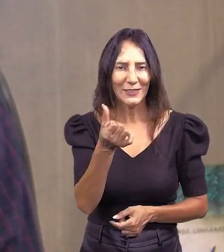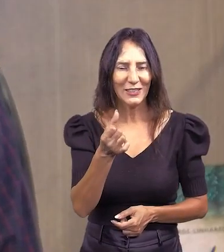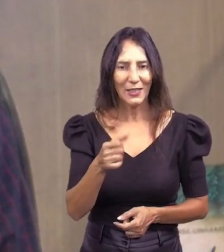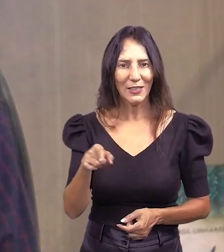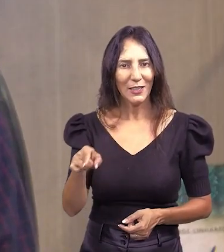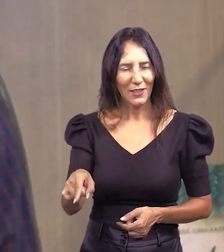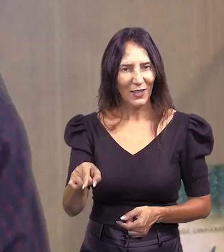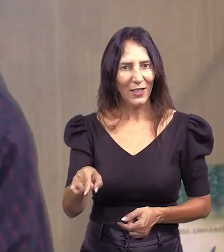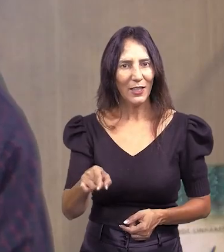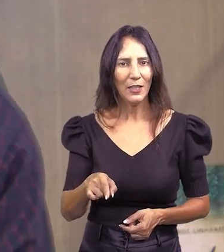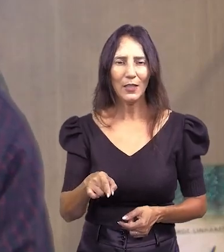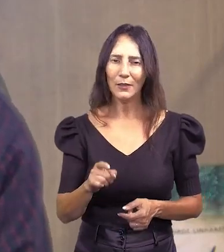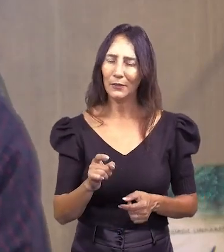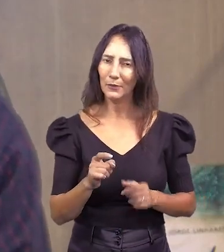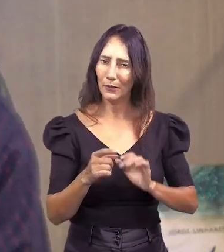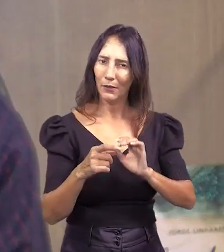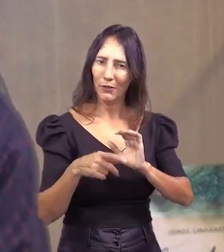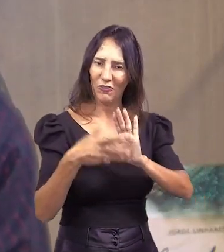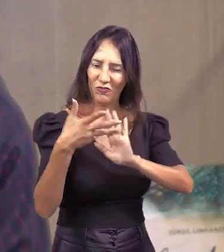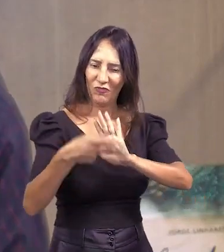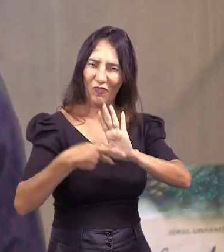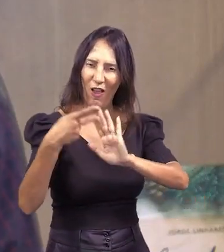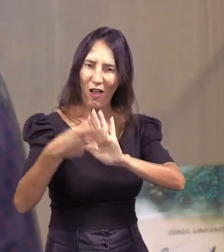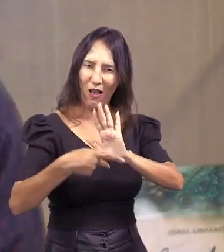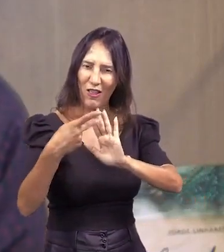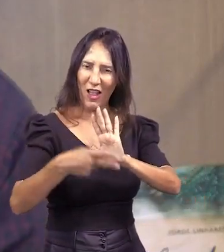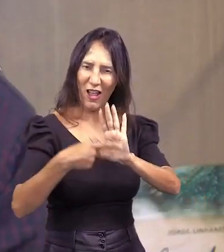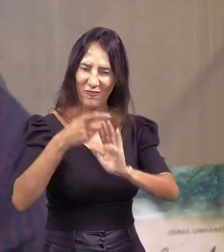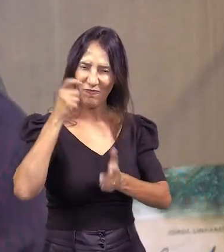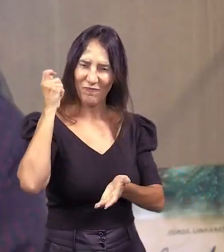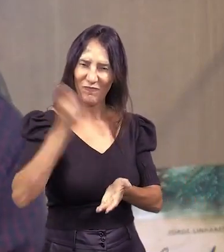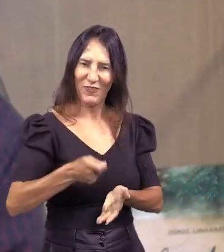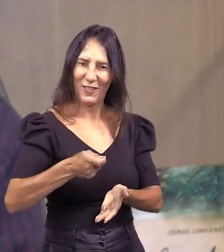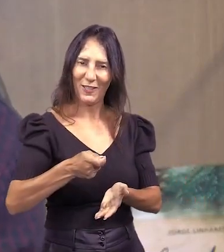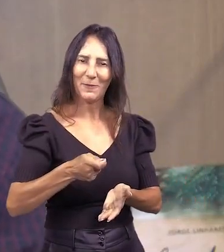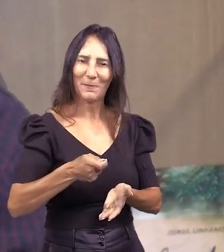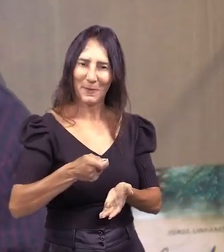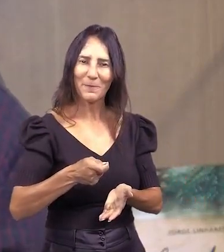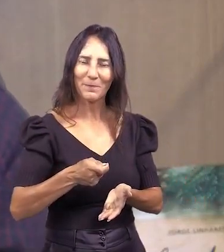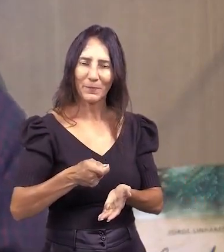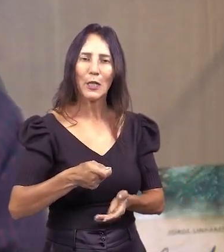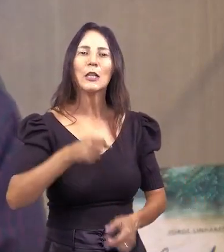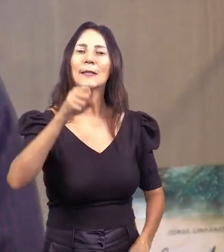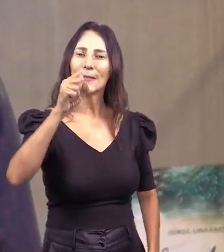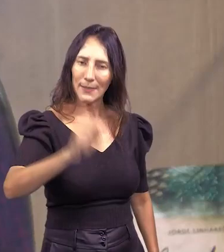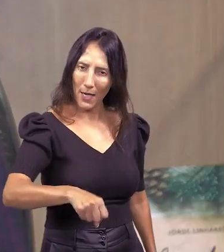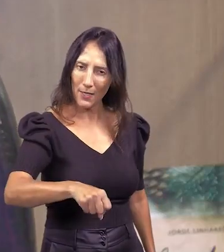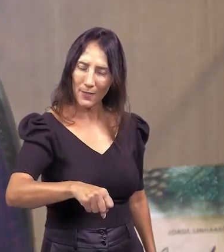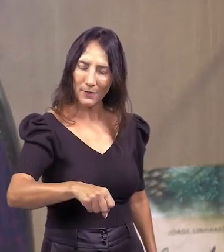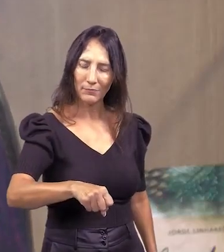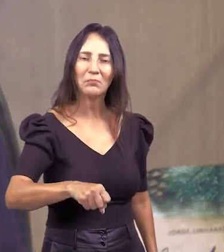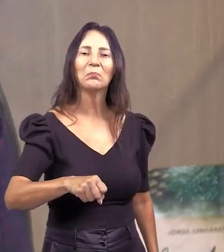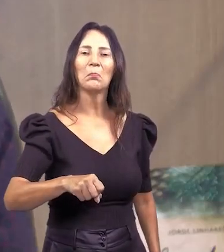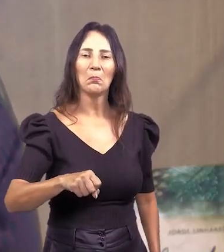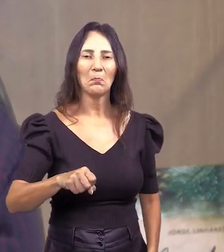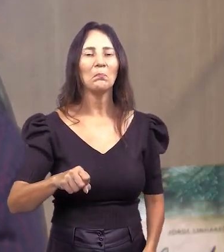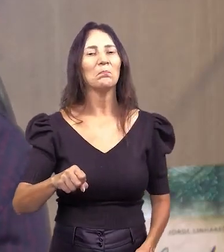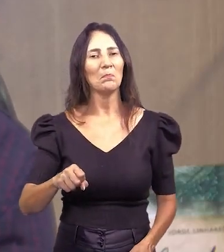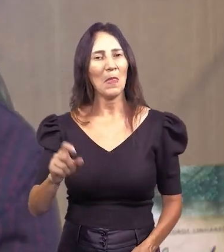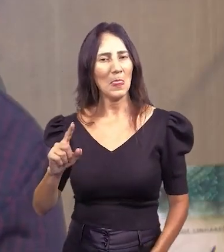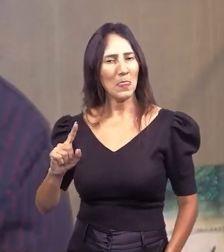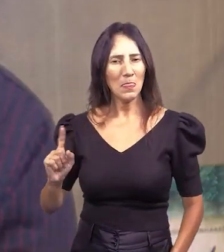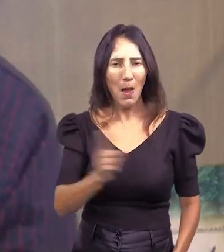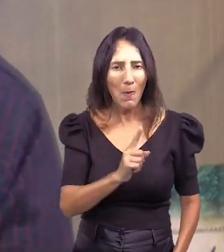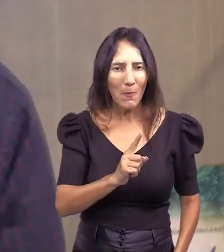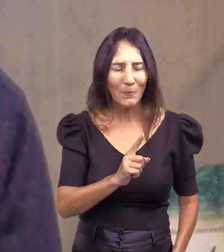hein? Sisudo em palavras. Firme. Dava o sim dele, era